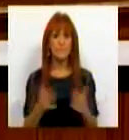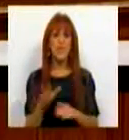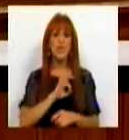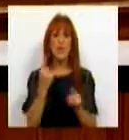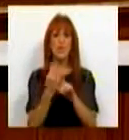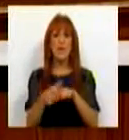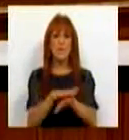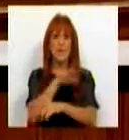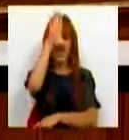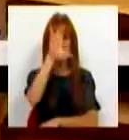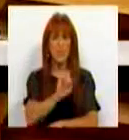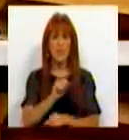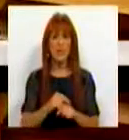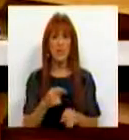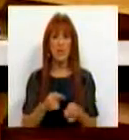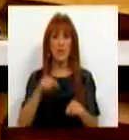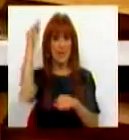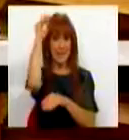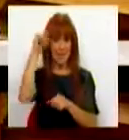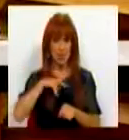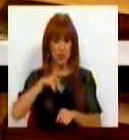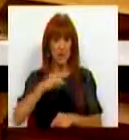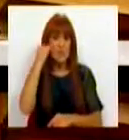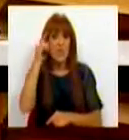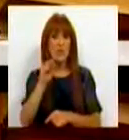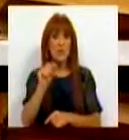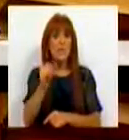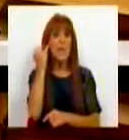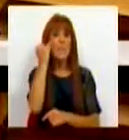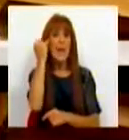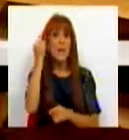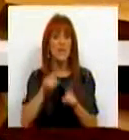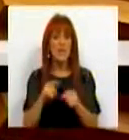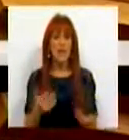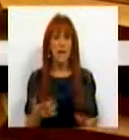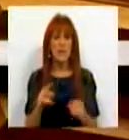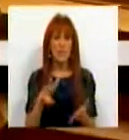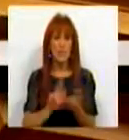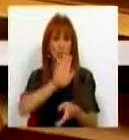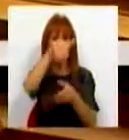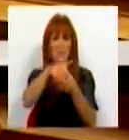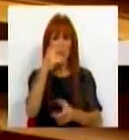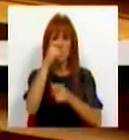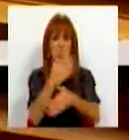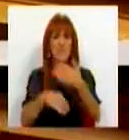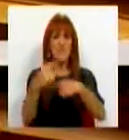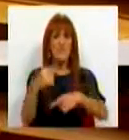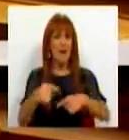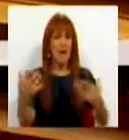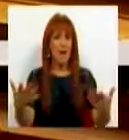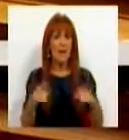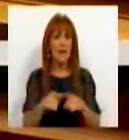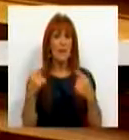Srs. Membros do Governo, no interior do país, em particular no Distrito de Bragança, a realidade da inclusão de pessoas com